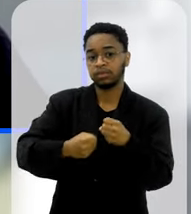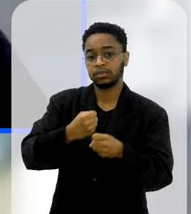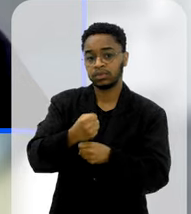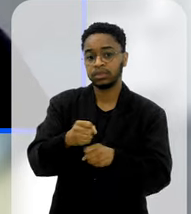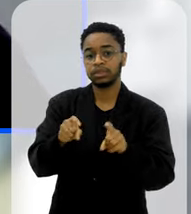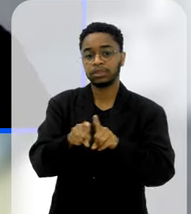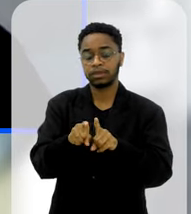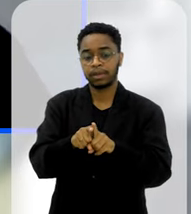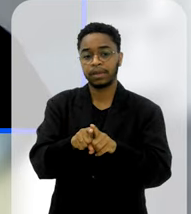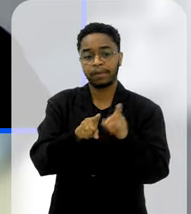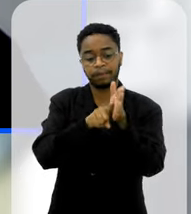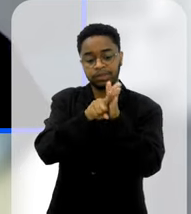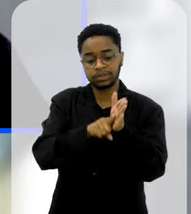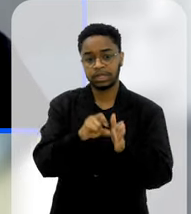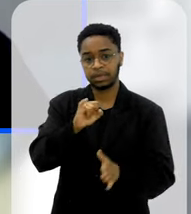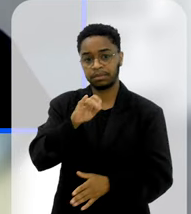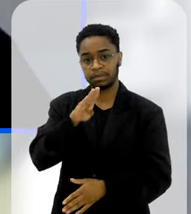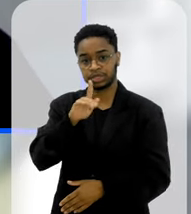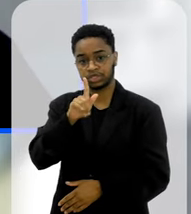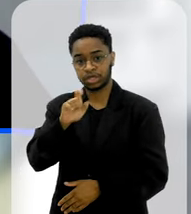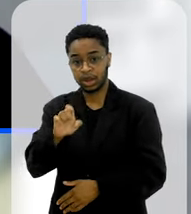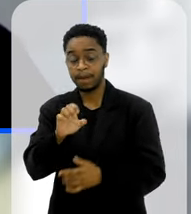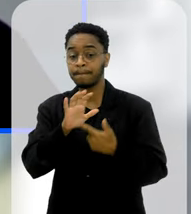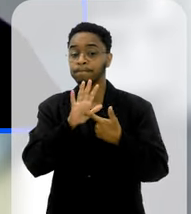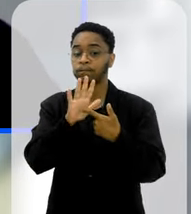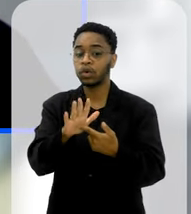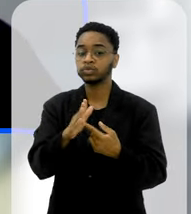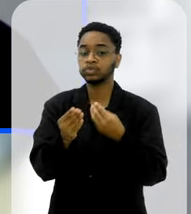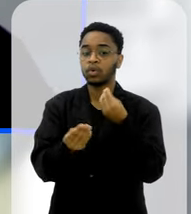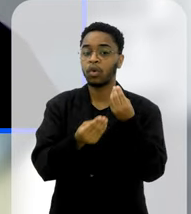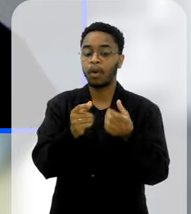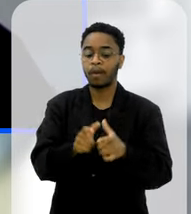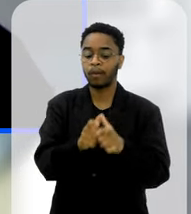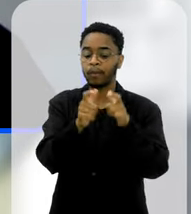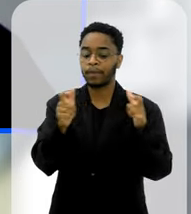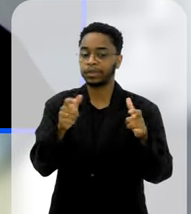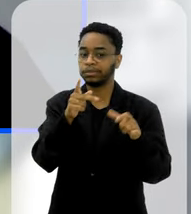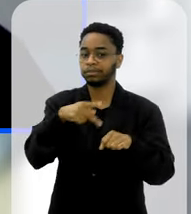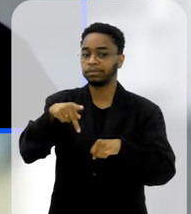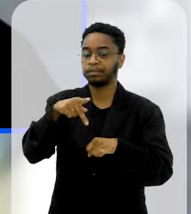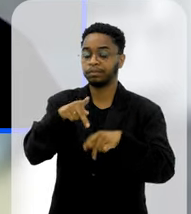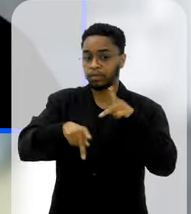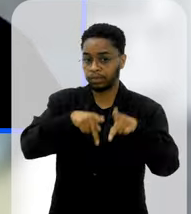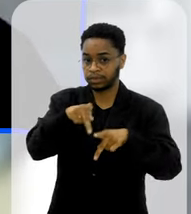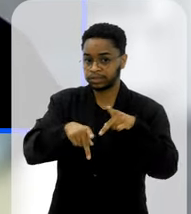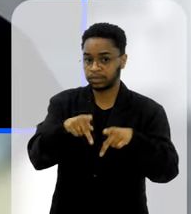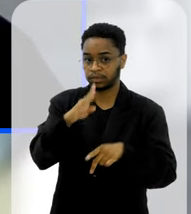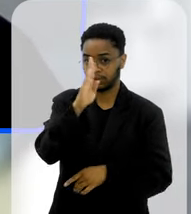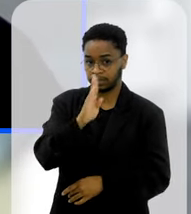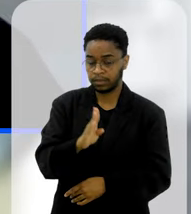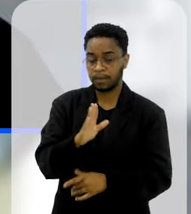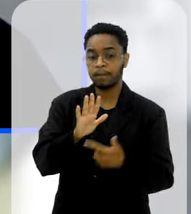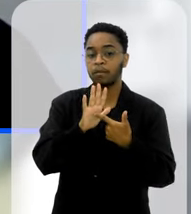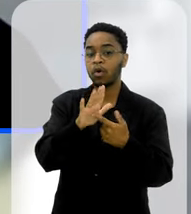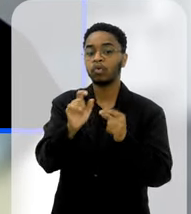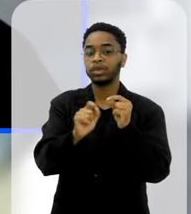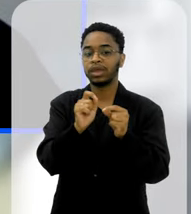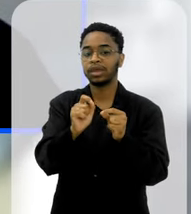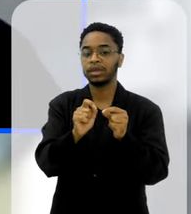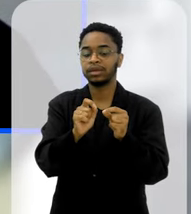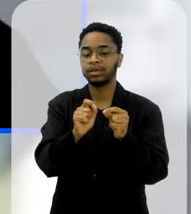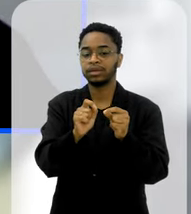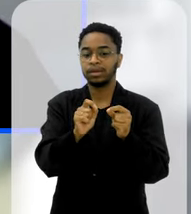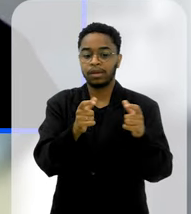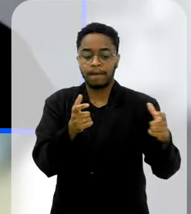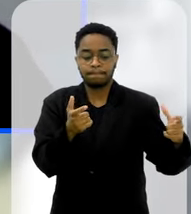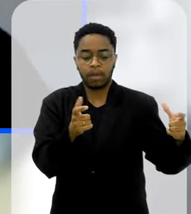cada documento do IBGE mostrando o tamanho da população brasileira, mostra, né, um